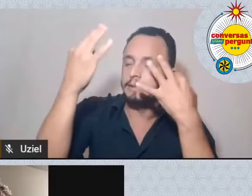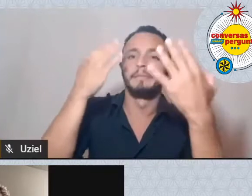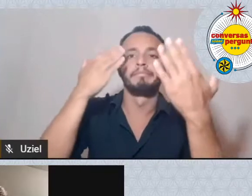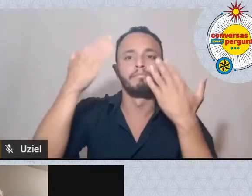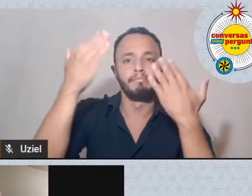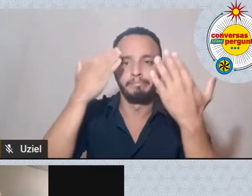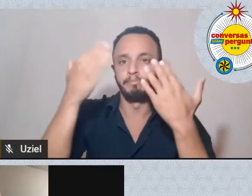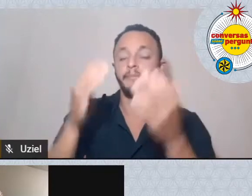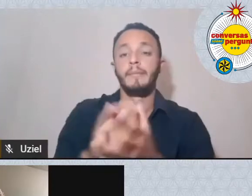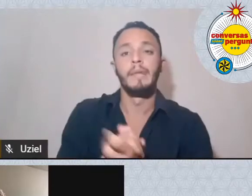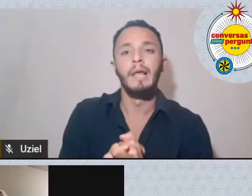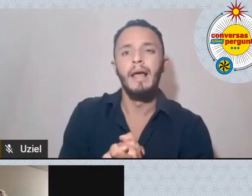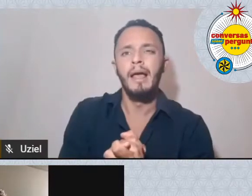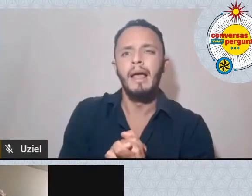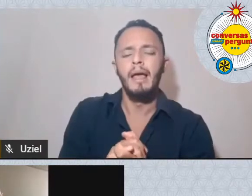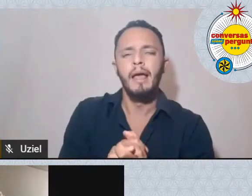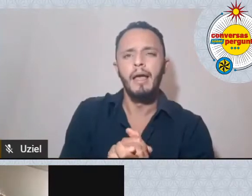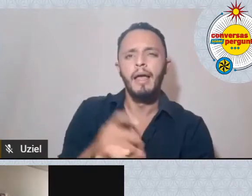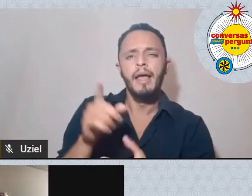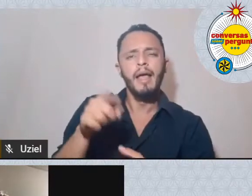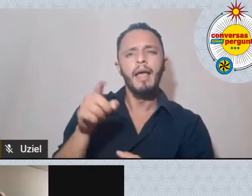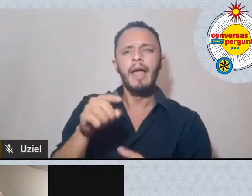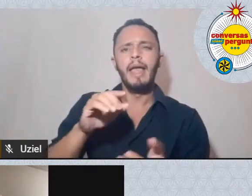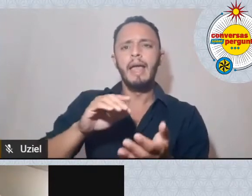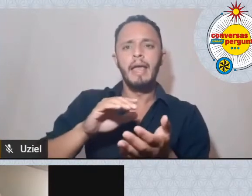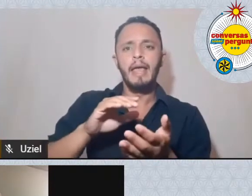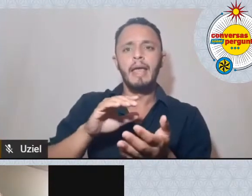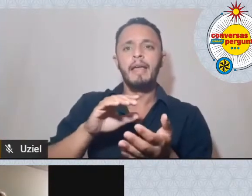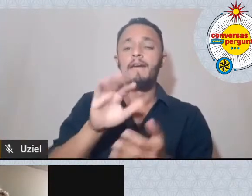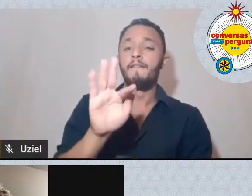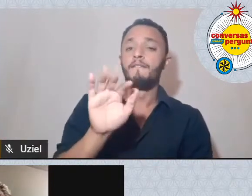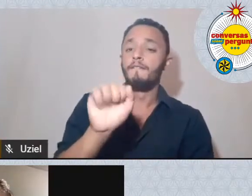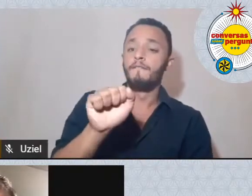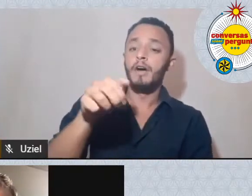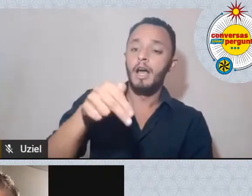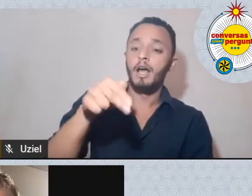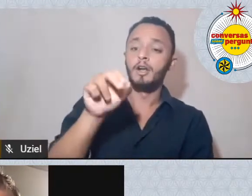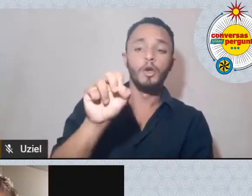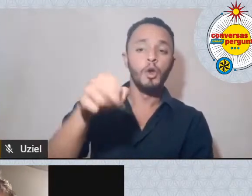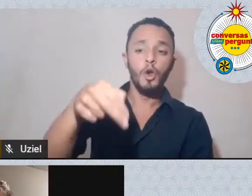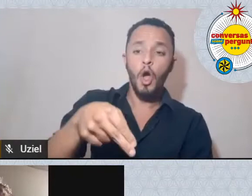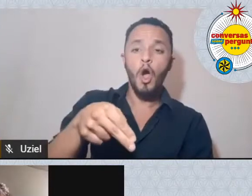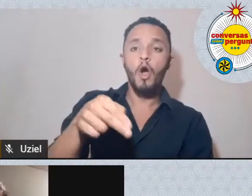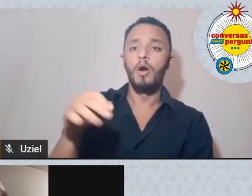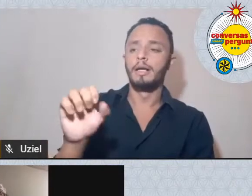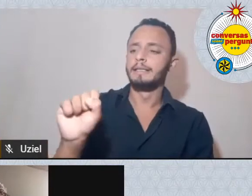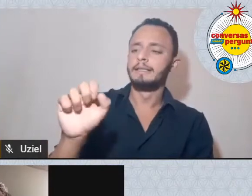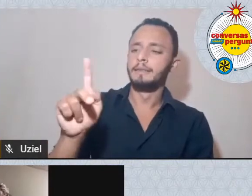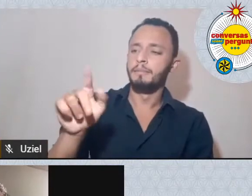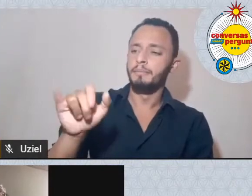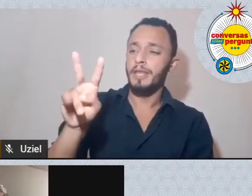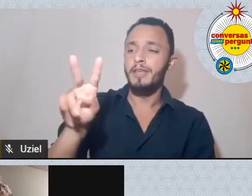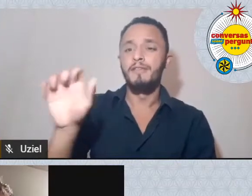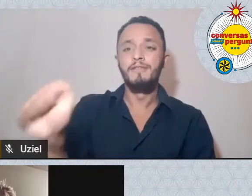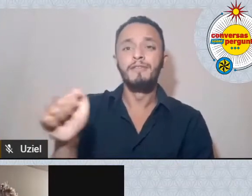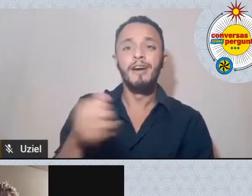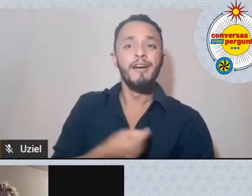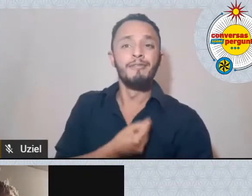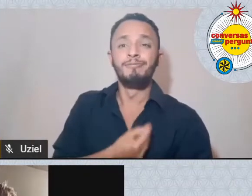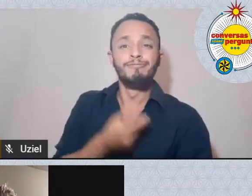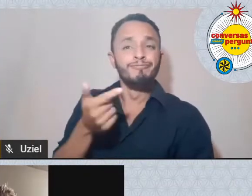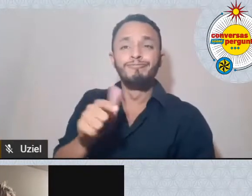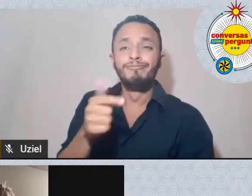A gente estava, as traduções de Fanon, de Spivak, eram quase inexistentes, ou